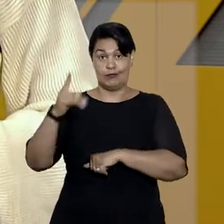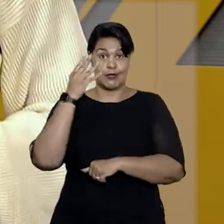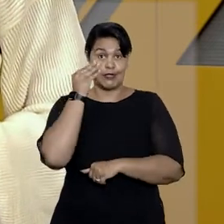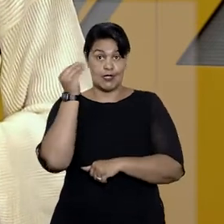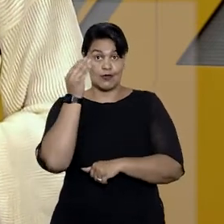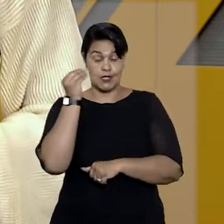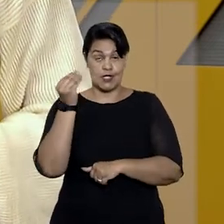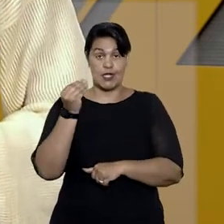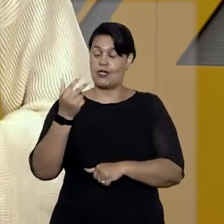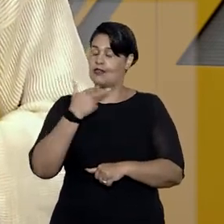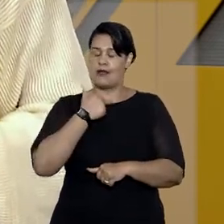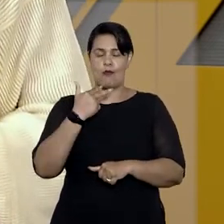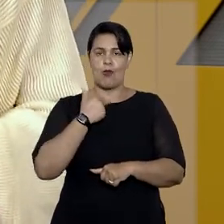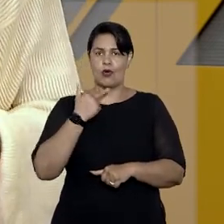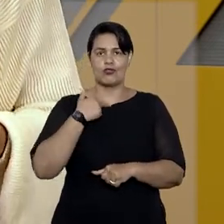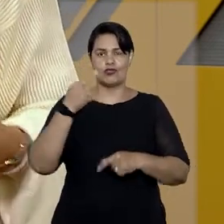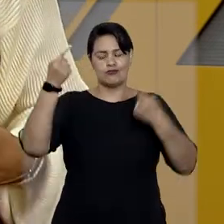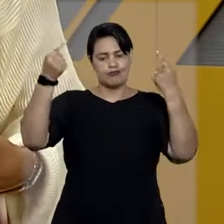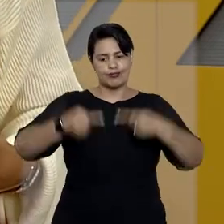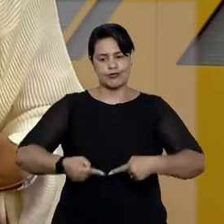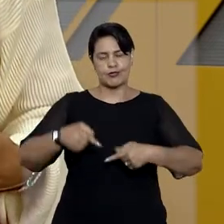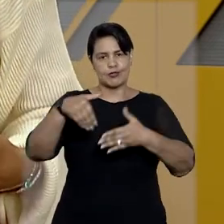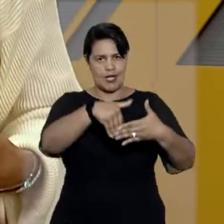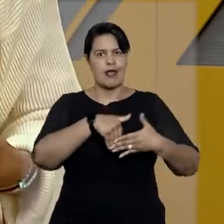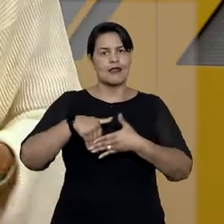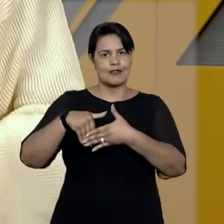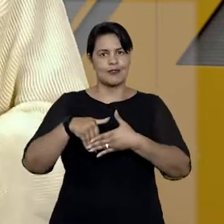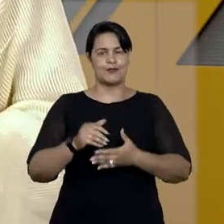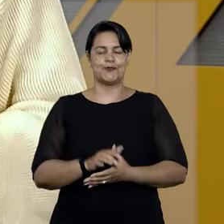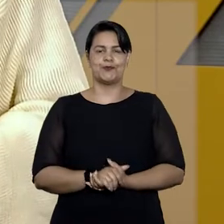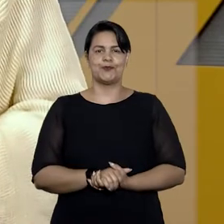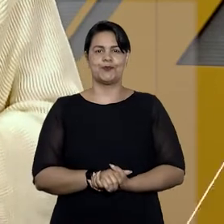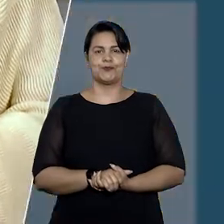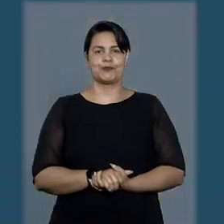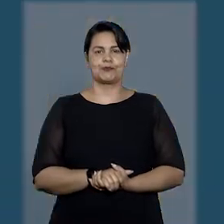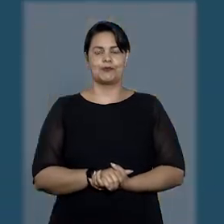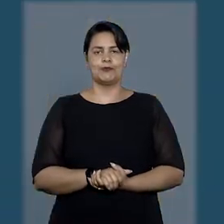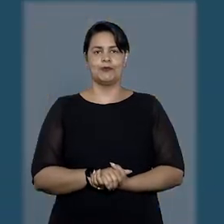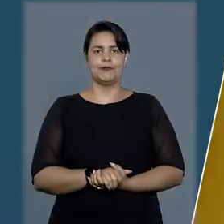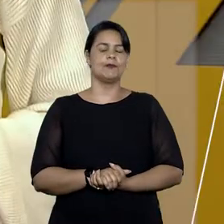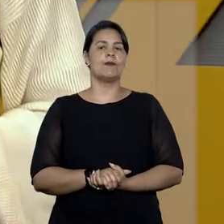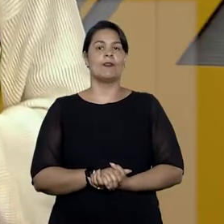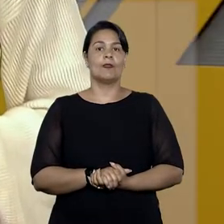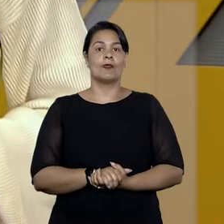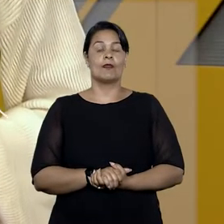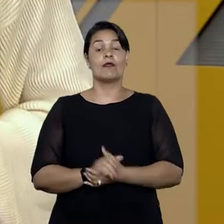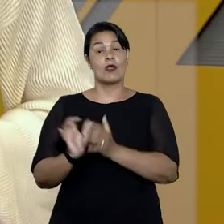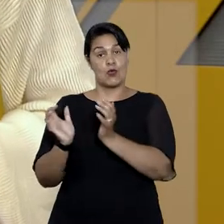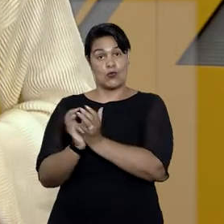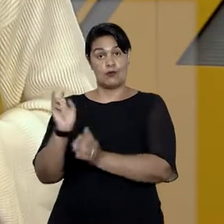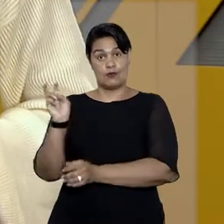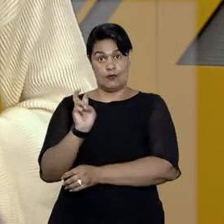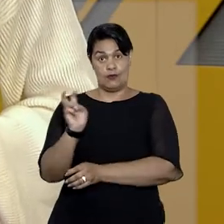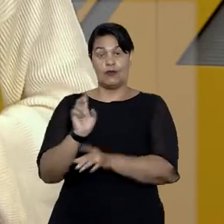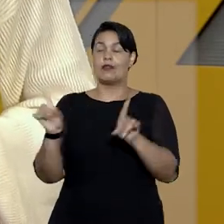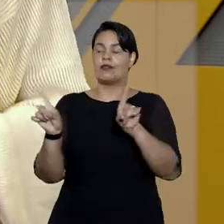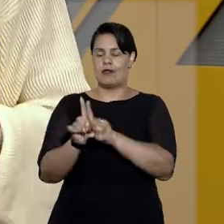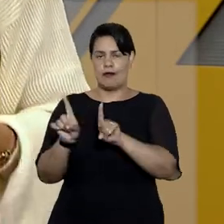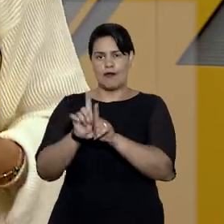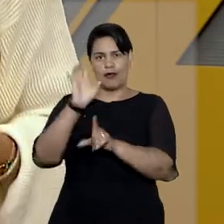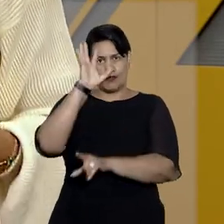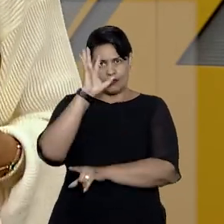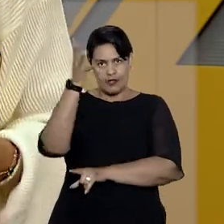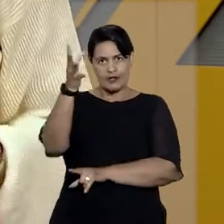candidato a governador do Distrito Federal fica impedido de disputar a eleição. A quinta turma decidiu